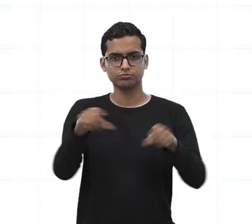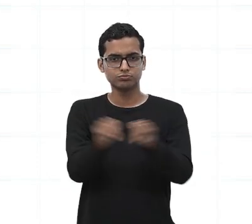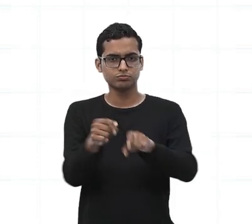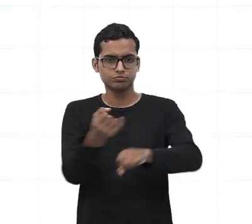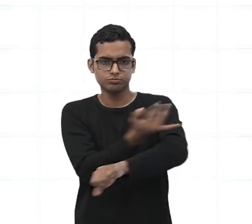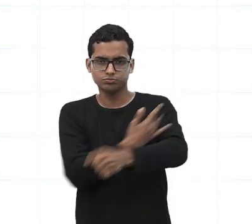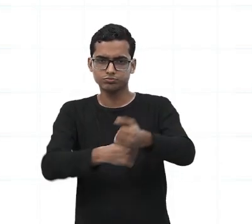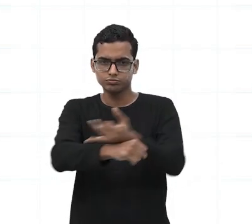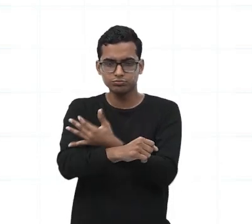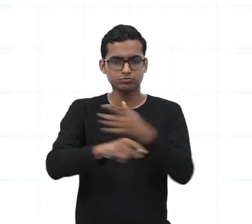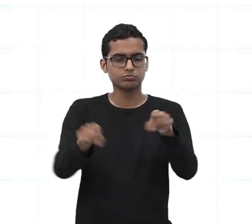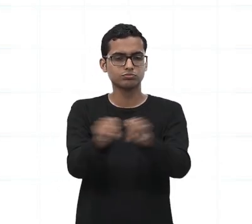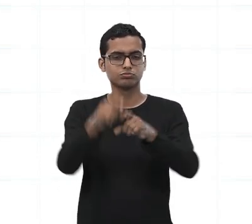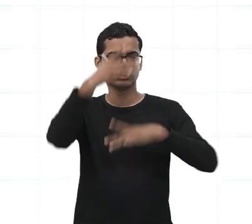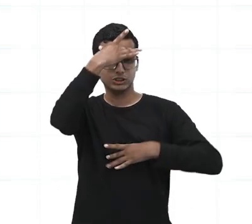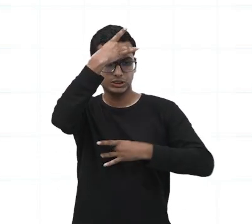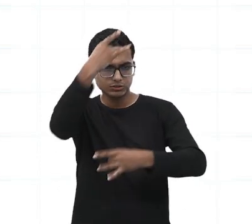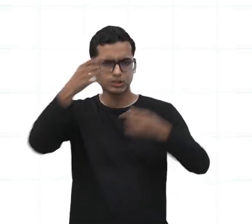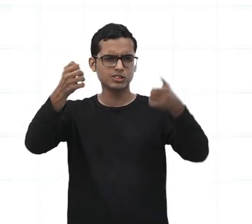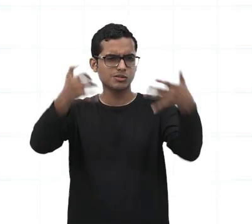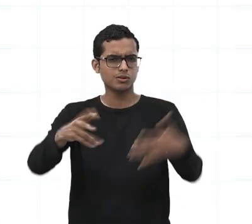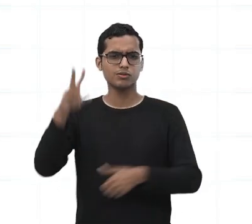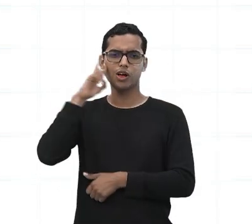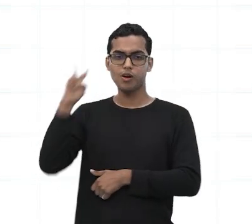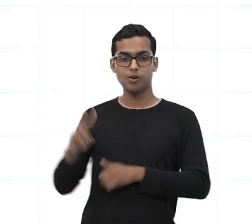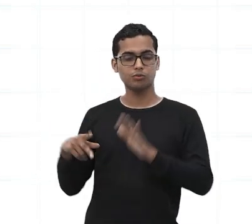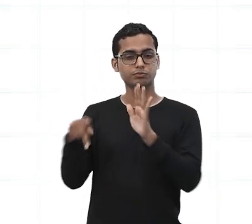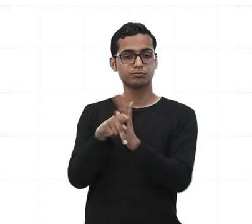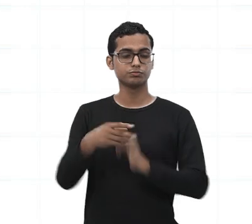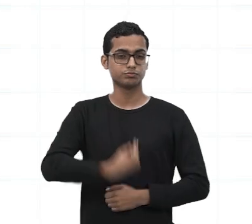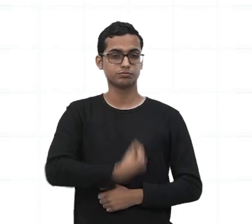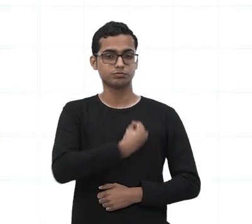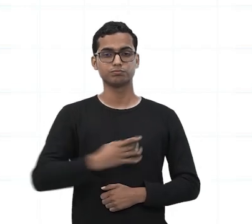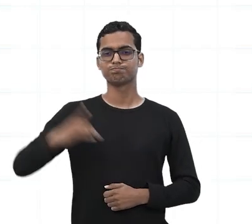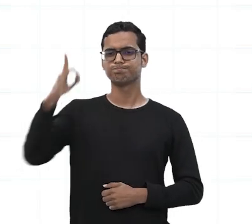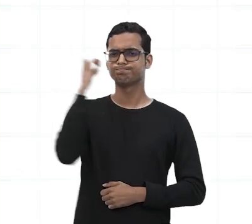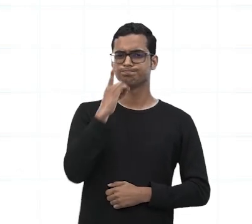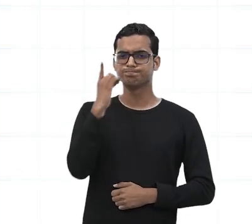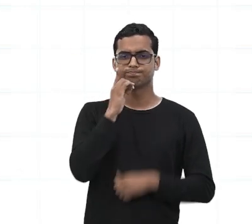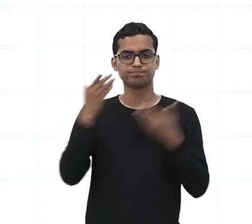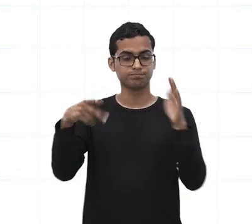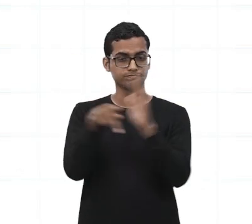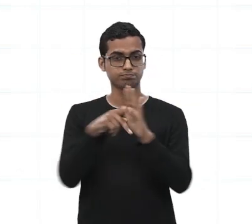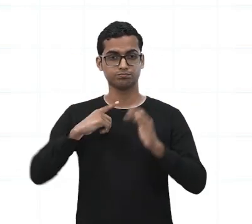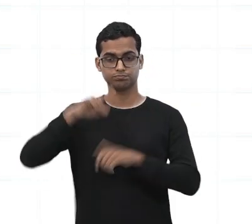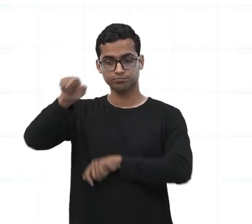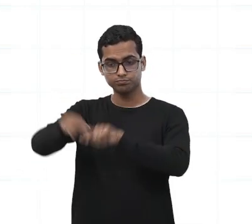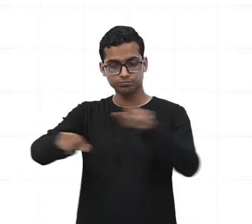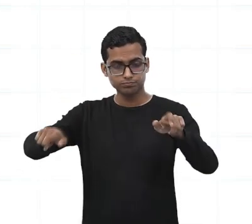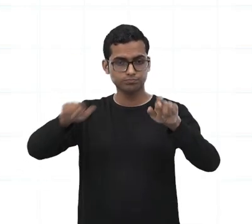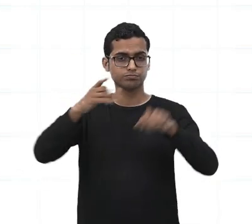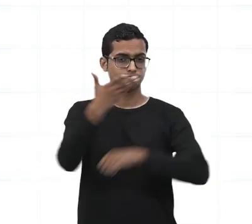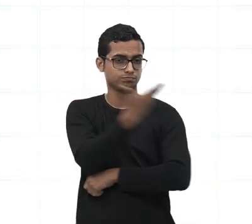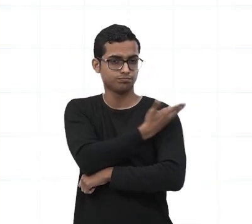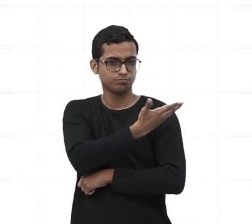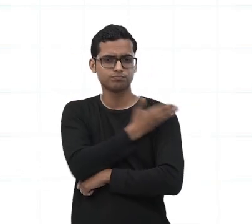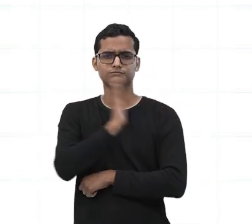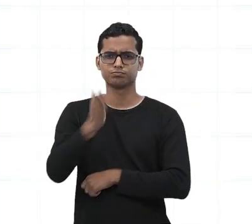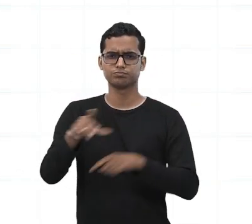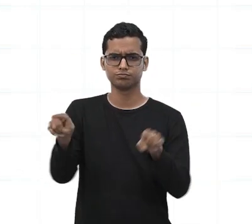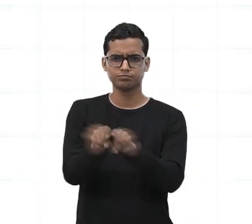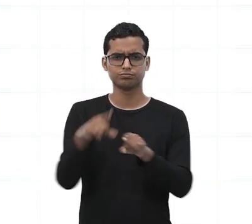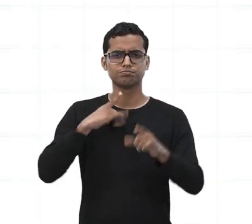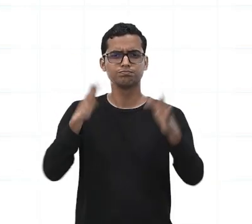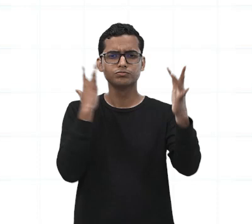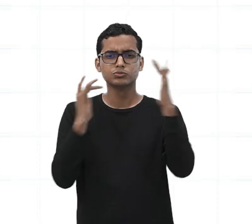cotidiana. Olha só, mais uma vez a gente volta para a pré-história. O homem primitivo ele já fazia teatro. A